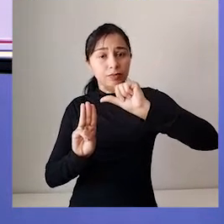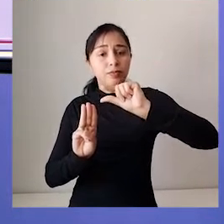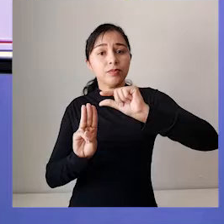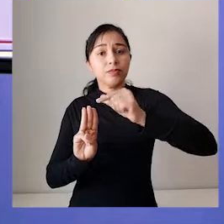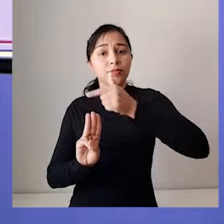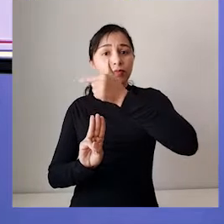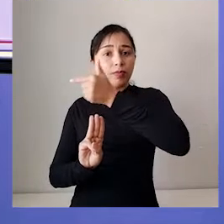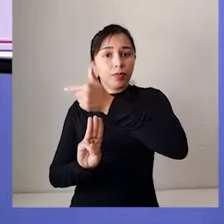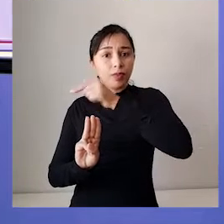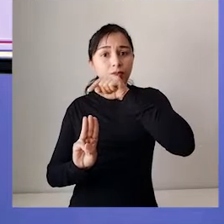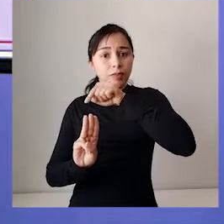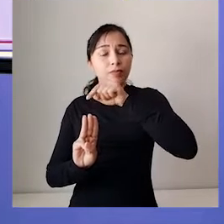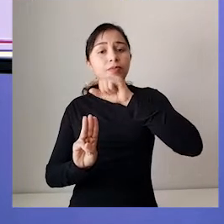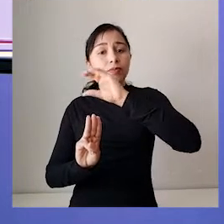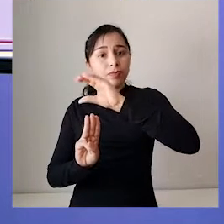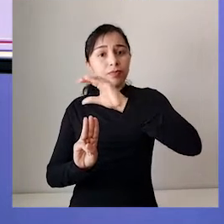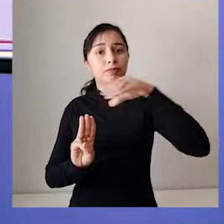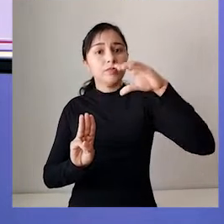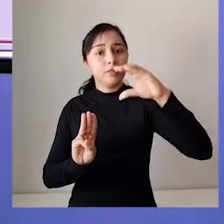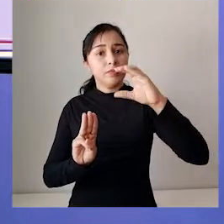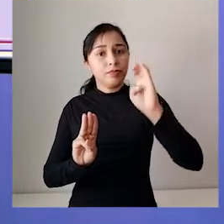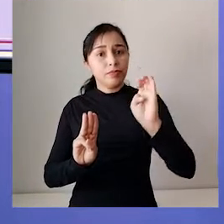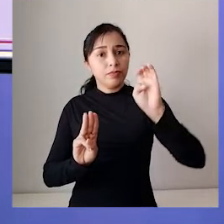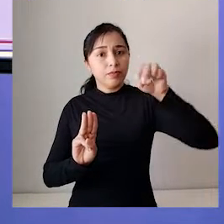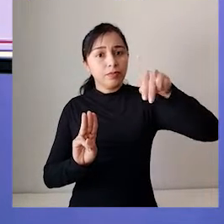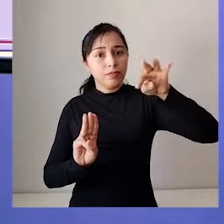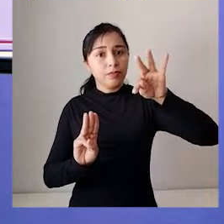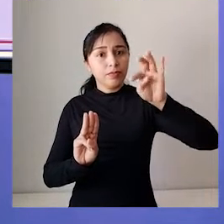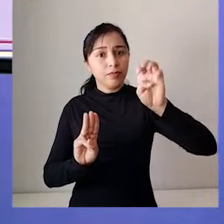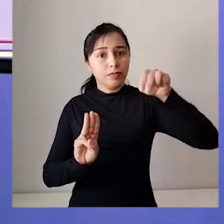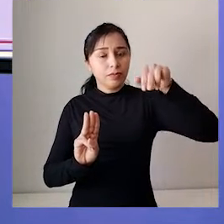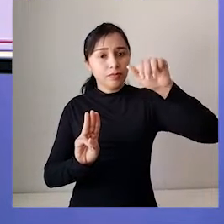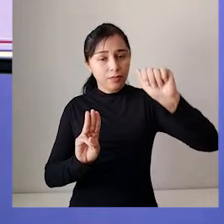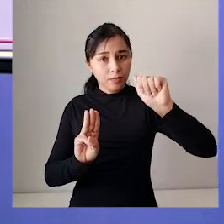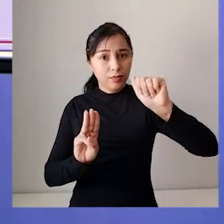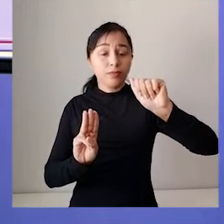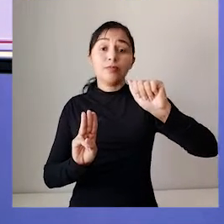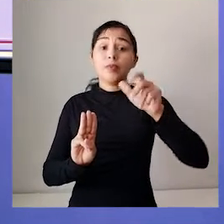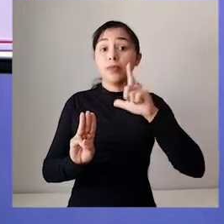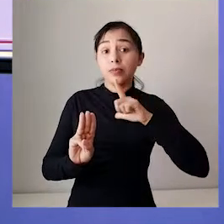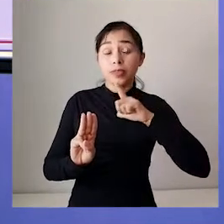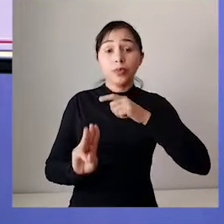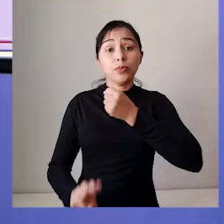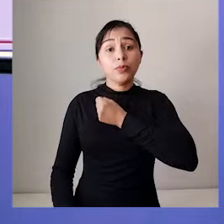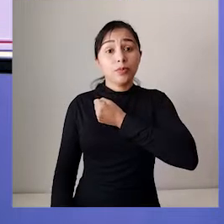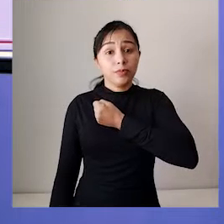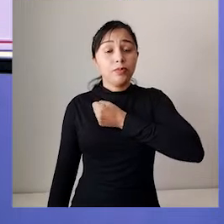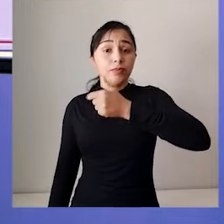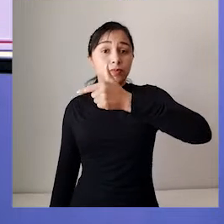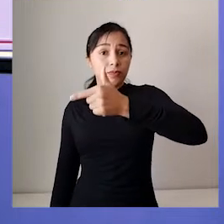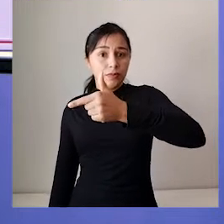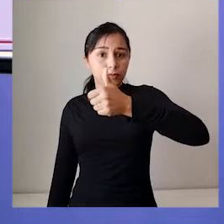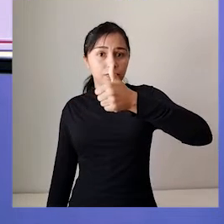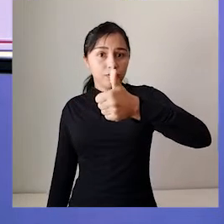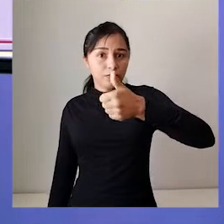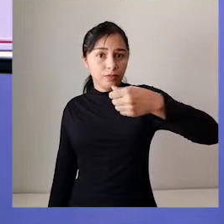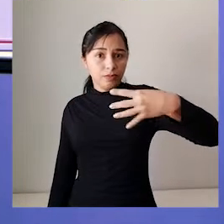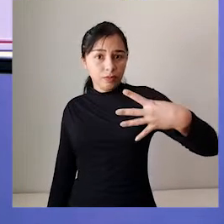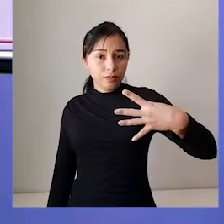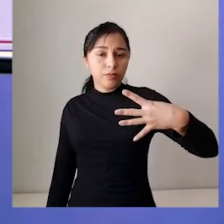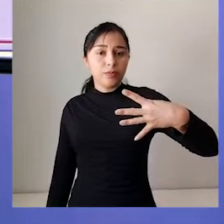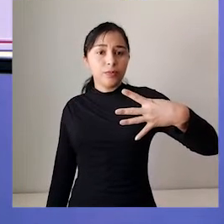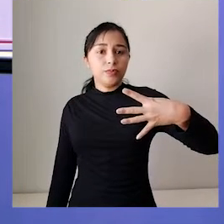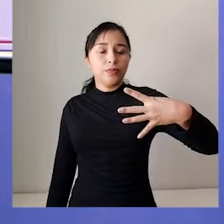centenas. Então, nós temos aqui o número 214. Como nós podemos fazer a decomposição desse número? Já para